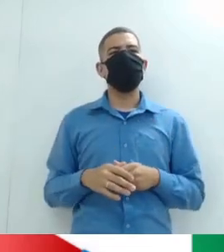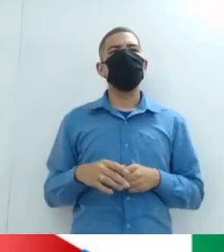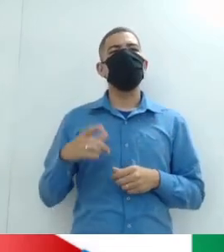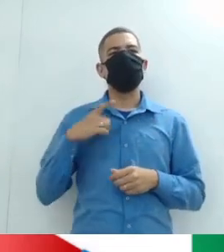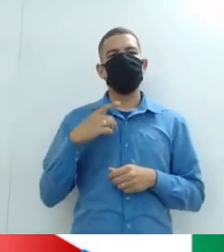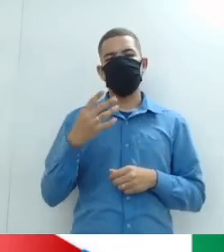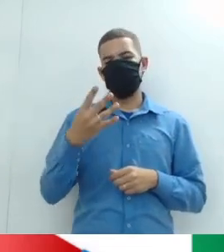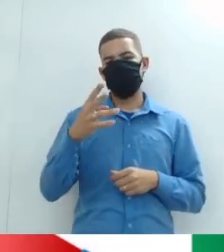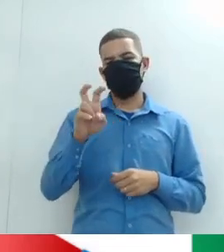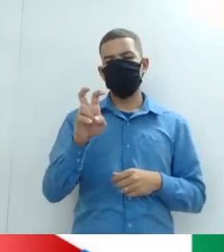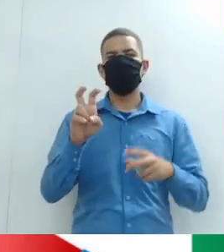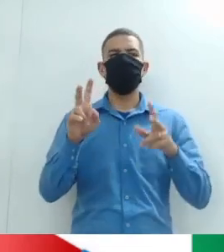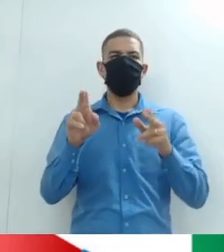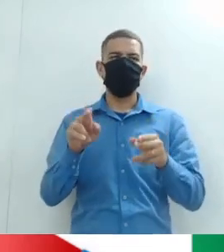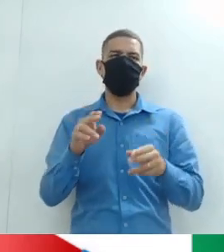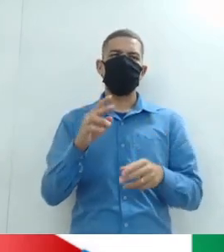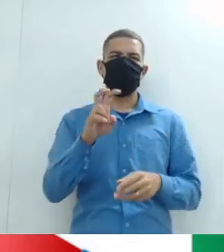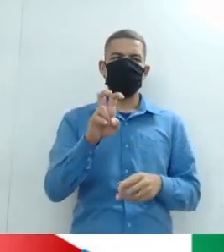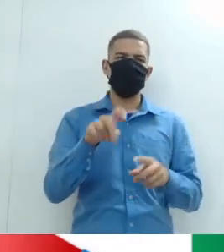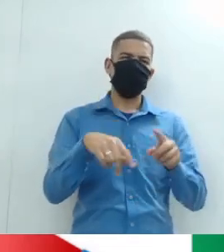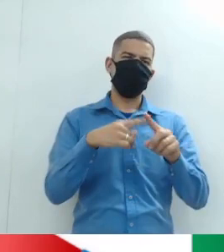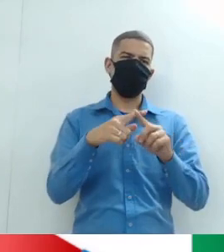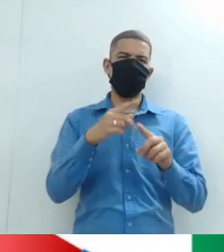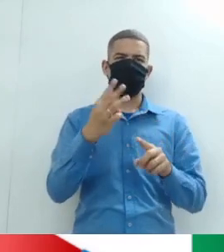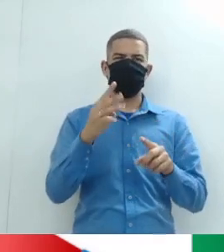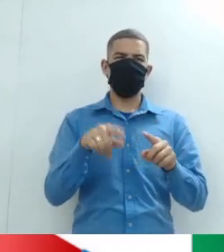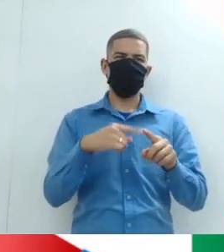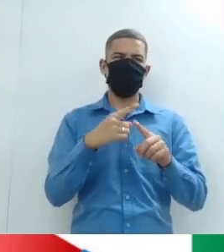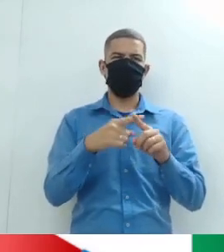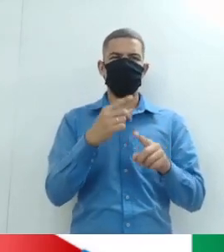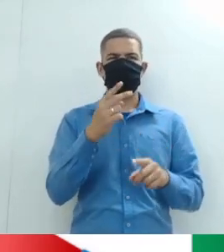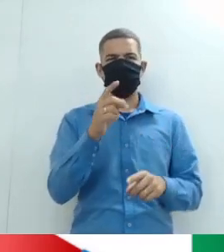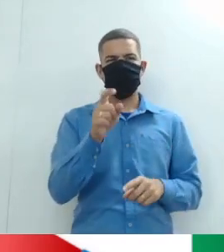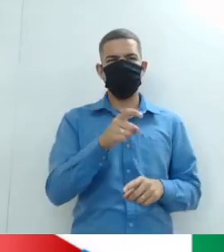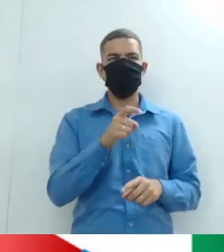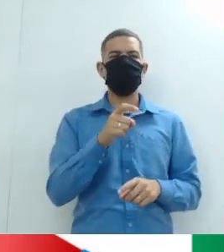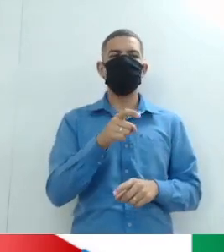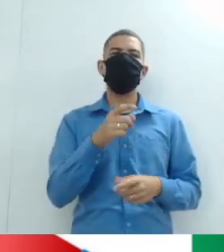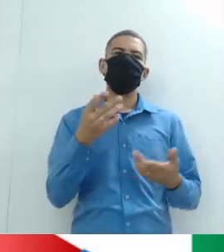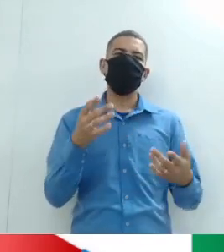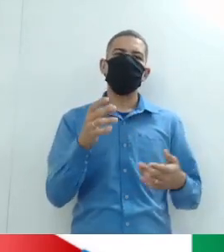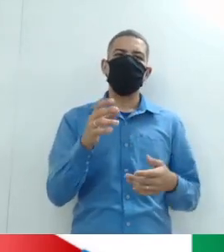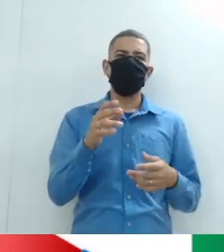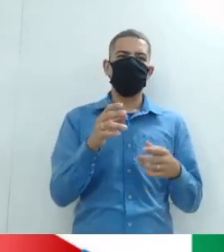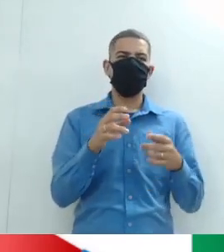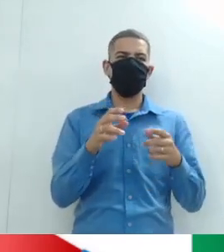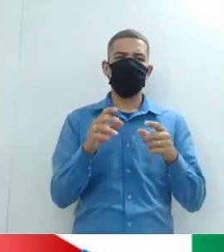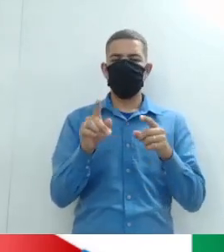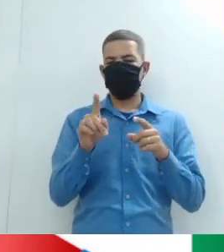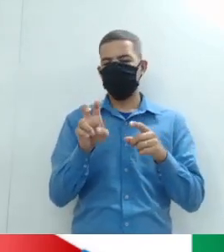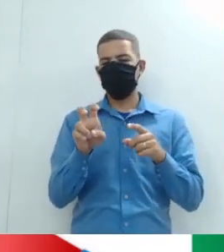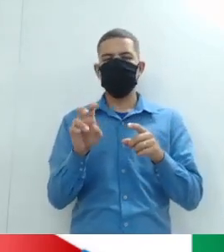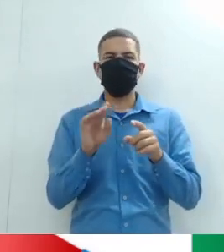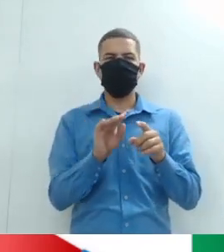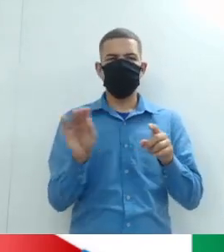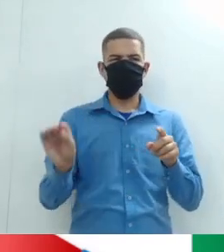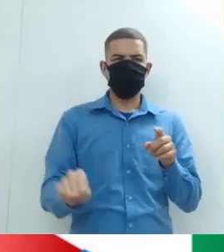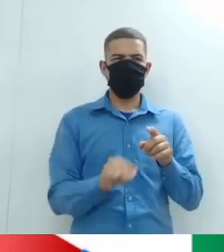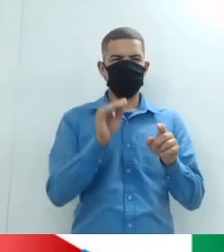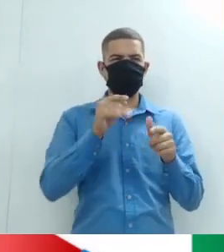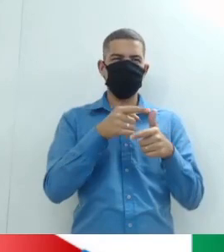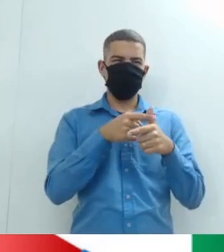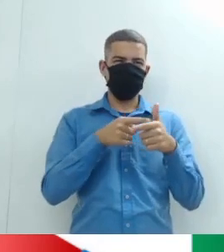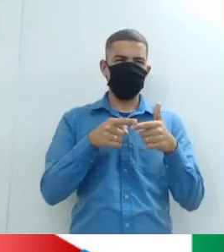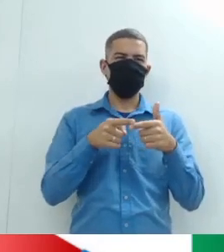igualar a 45. Eu não sei quem é x, mas eu sei que 5 vezes 3 dá 15. Esse 15 passa para o outro lado dividindo. Esqueceu